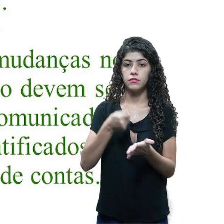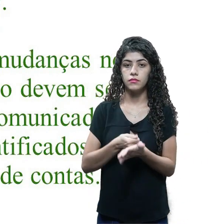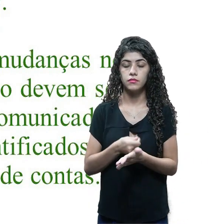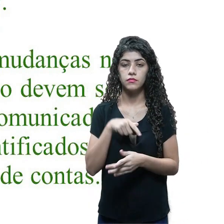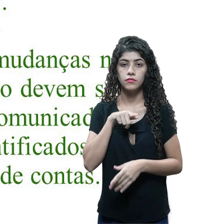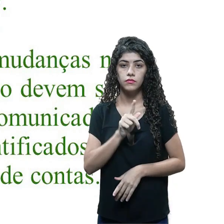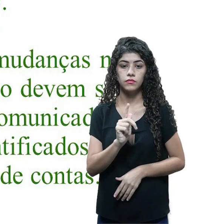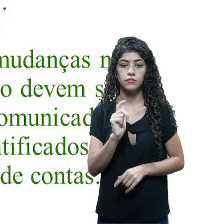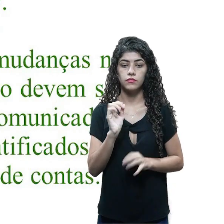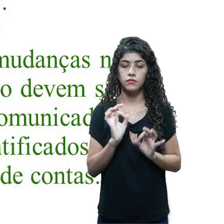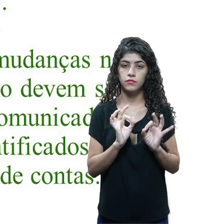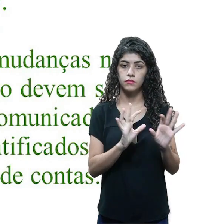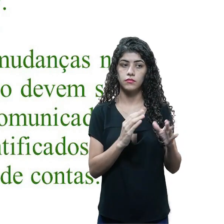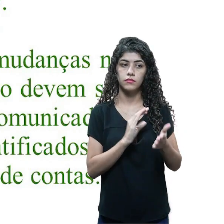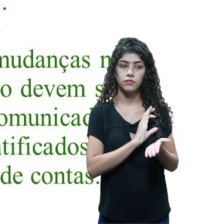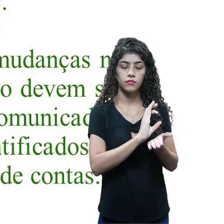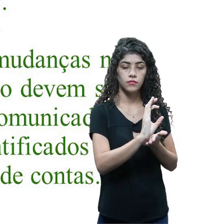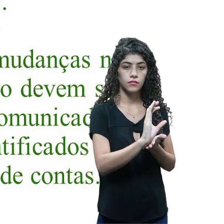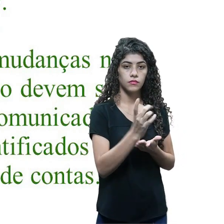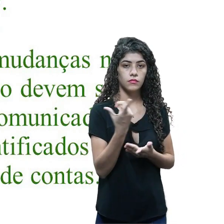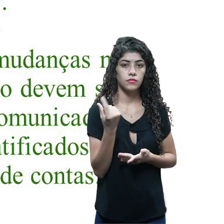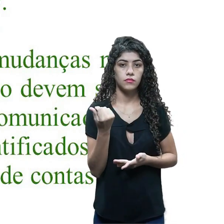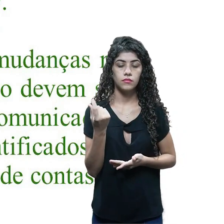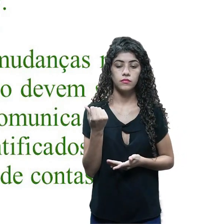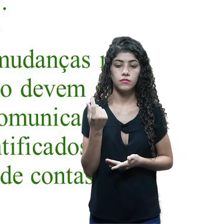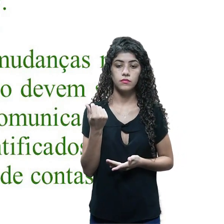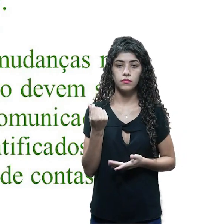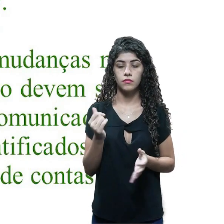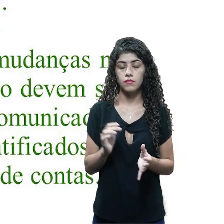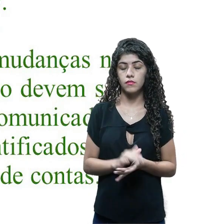Qualquer pagamento que você for fazer com recursos